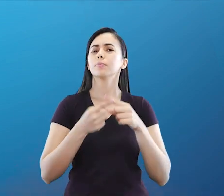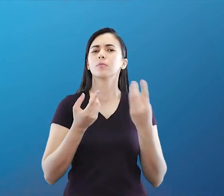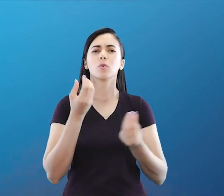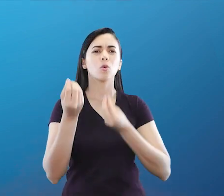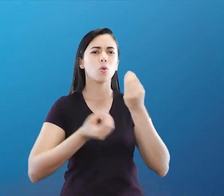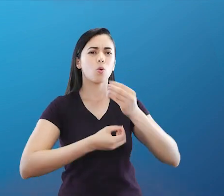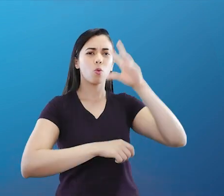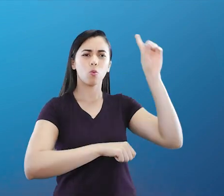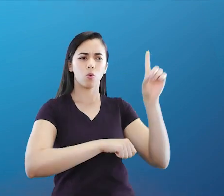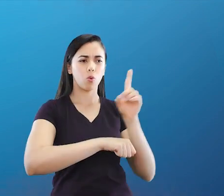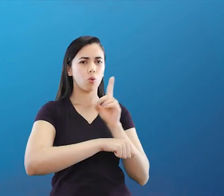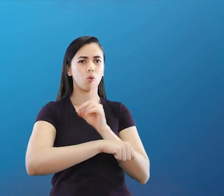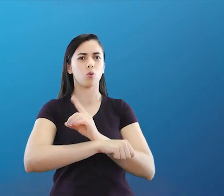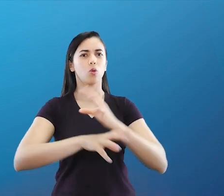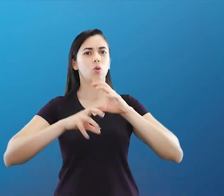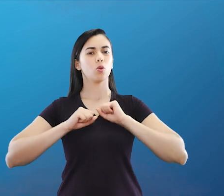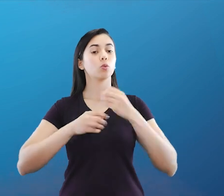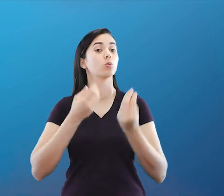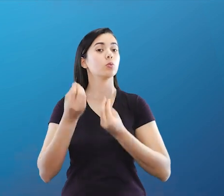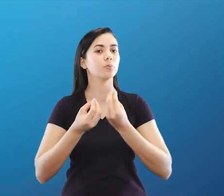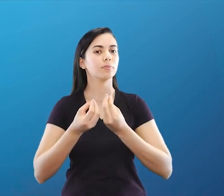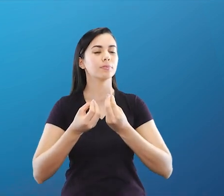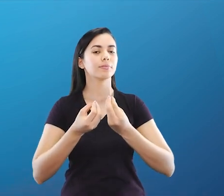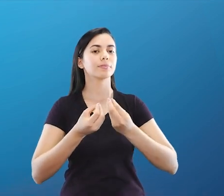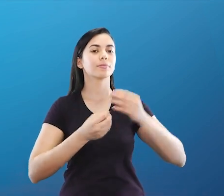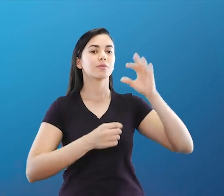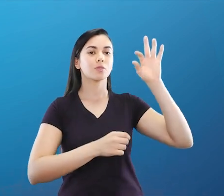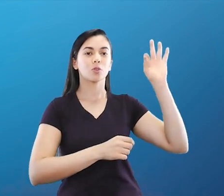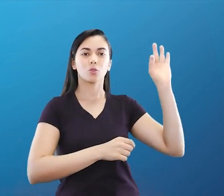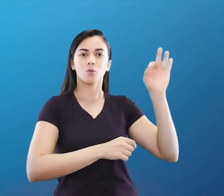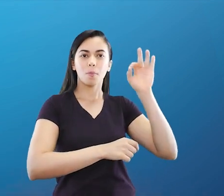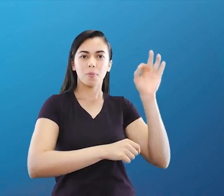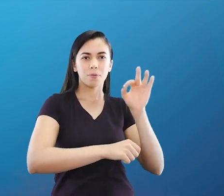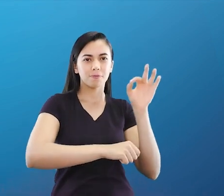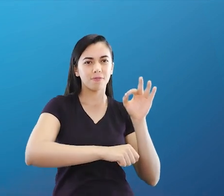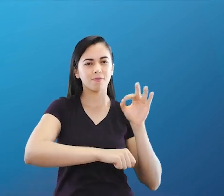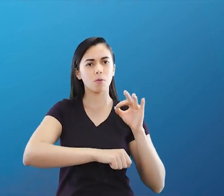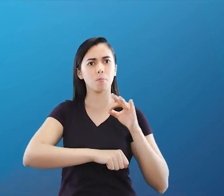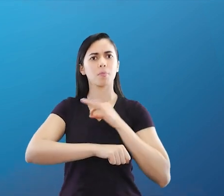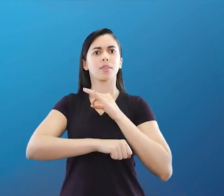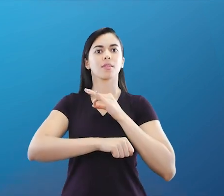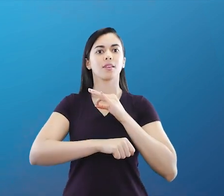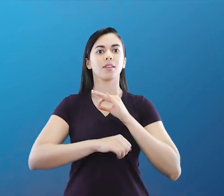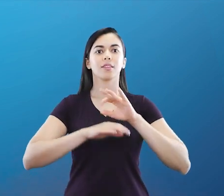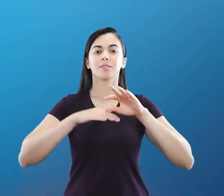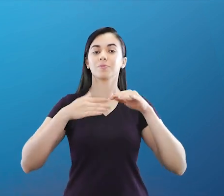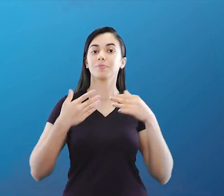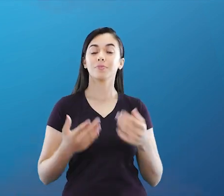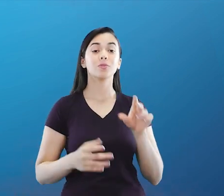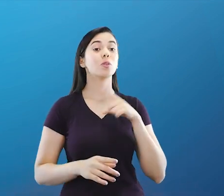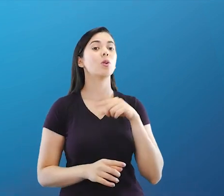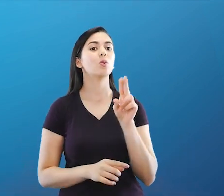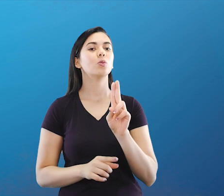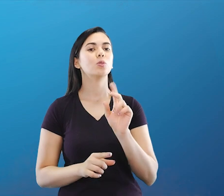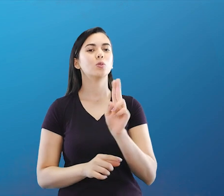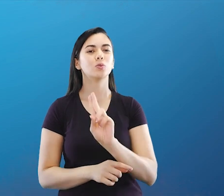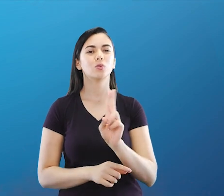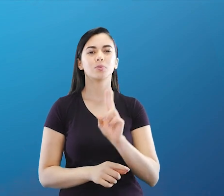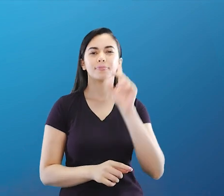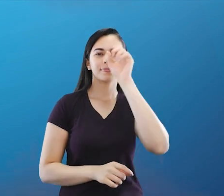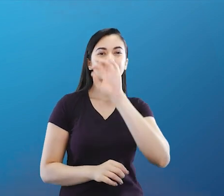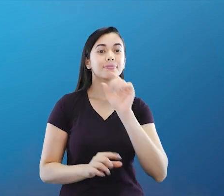que esse vírus chega na gente, professor? Através da picada de um mosquito. Mosquitinho esse que tem um nome um